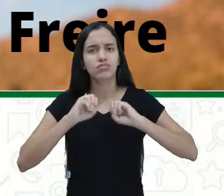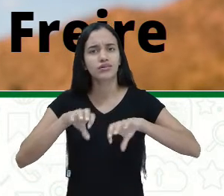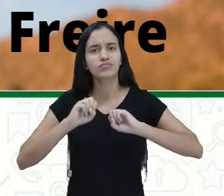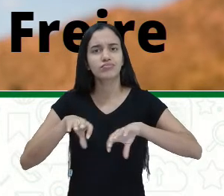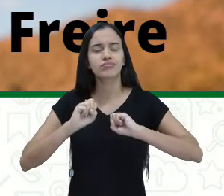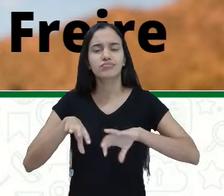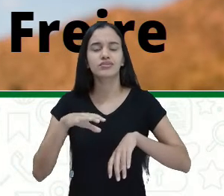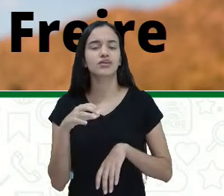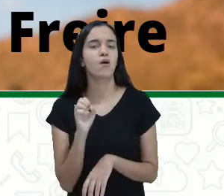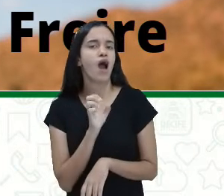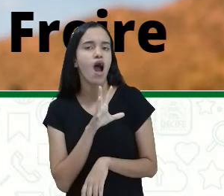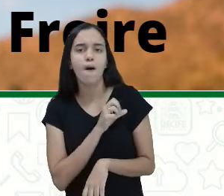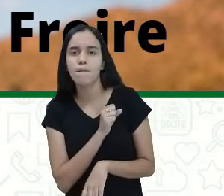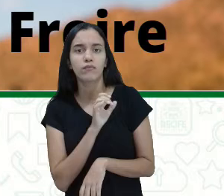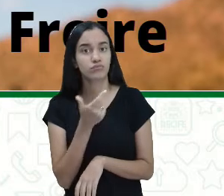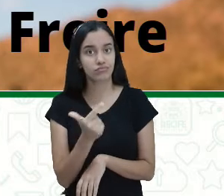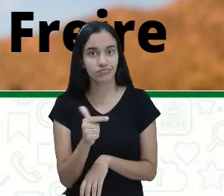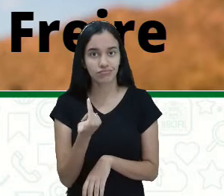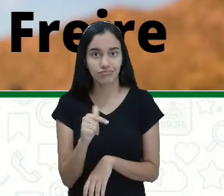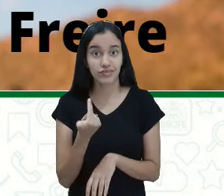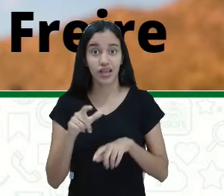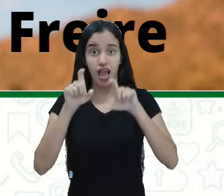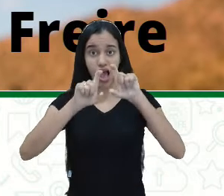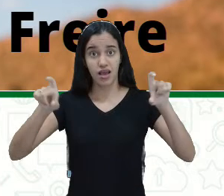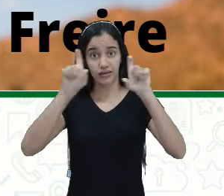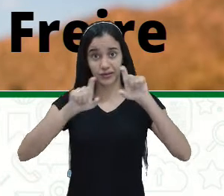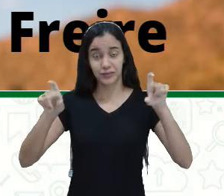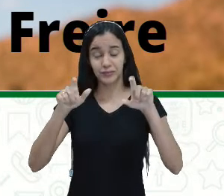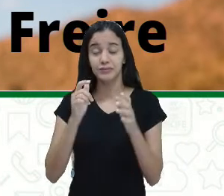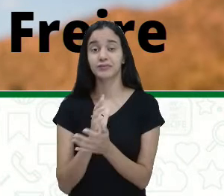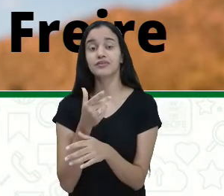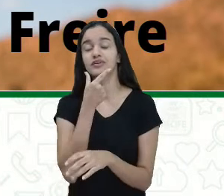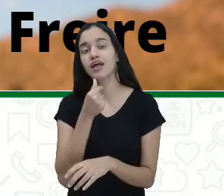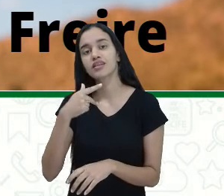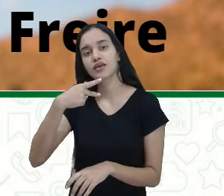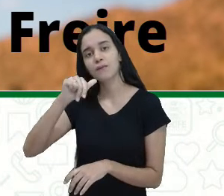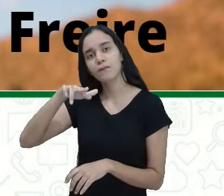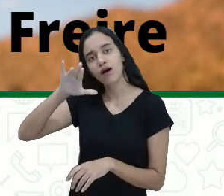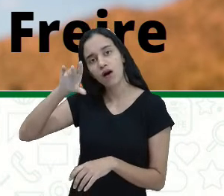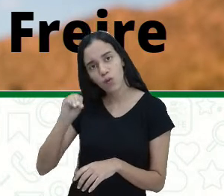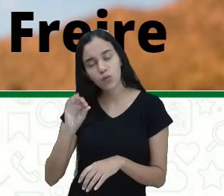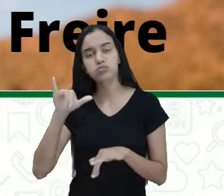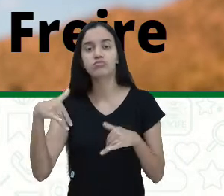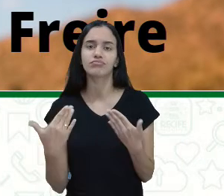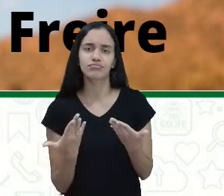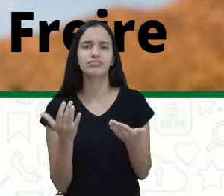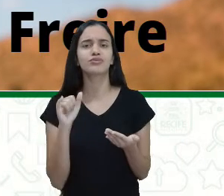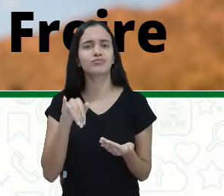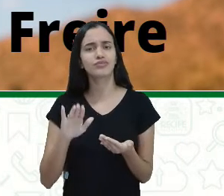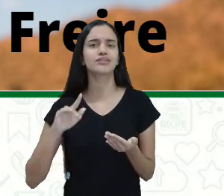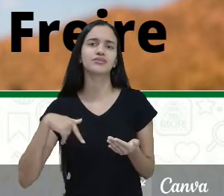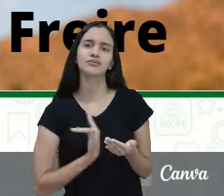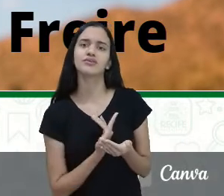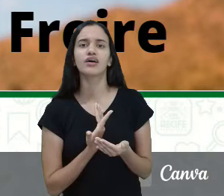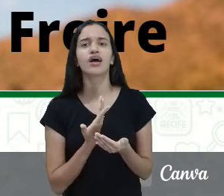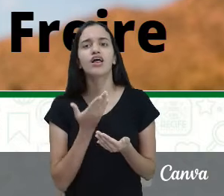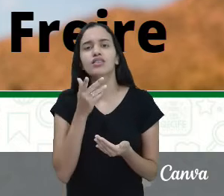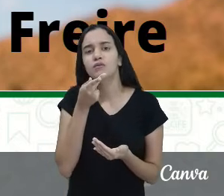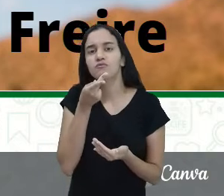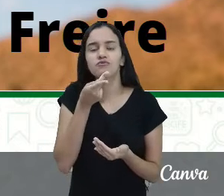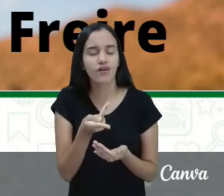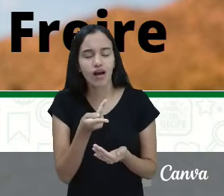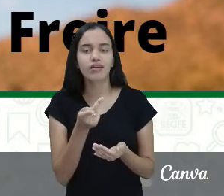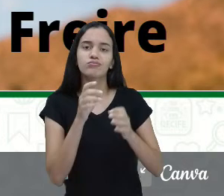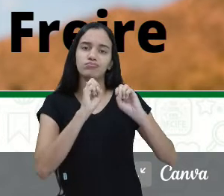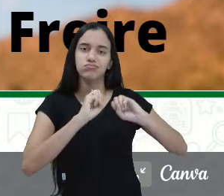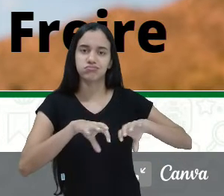educação sem amor. Essa frase é de Paulo Freire, né? Então, se a gente não fala